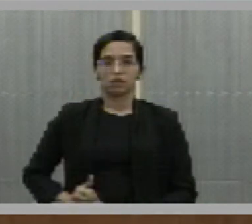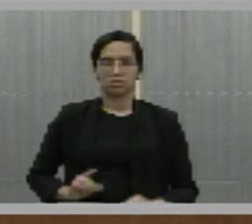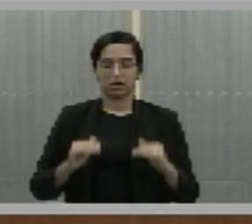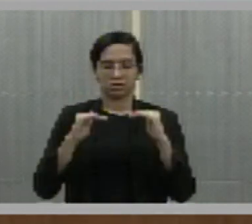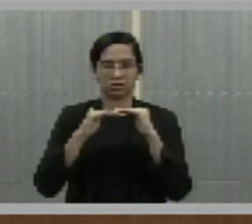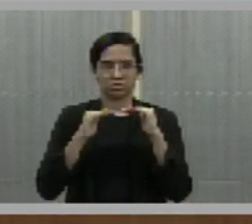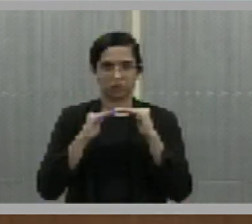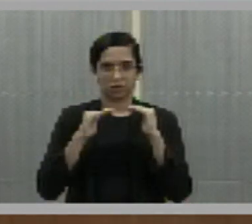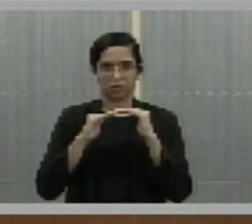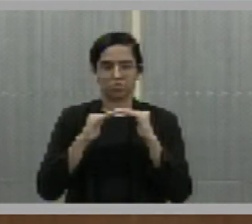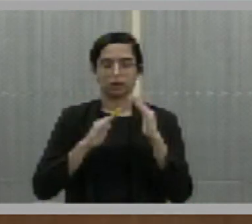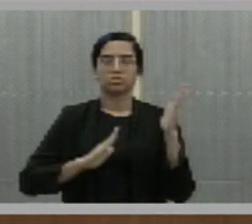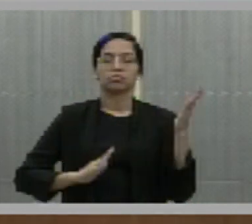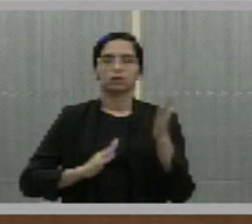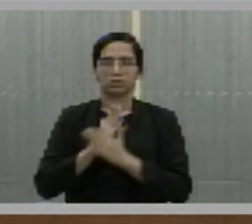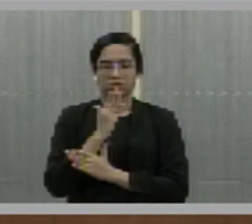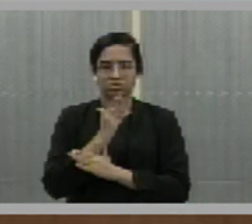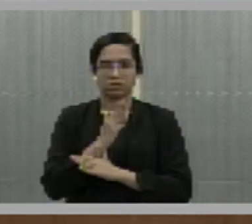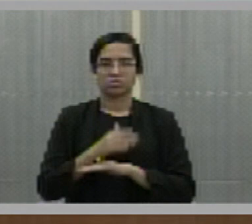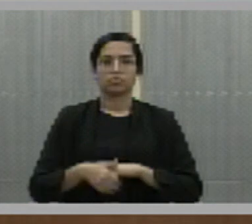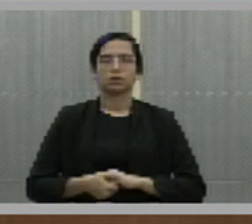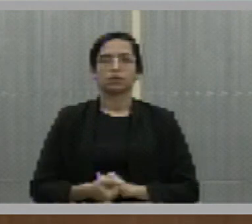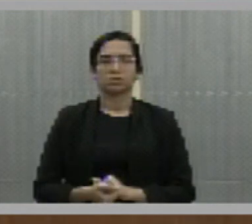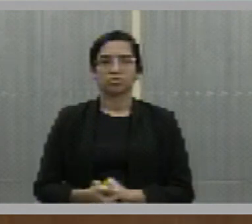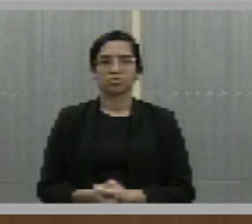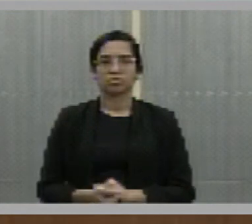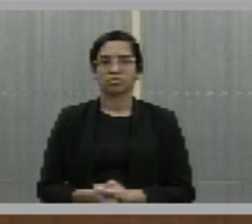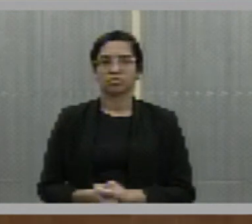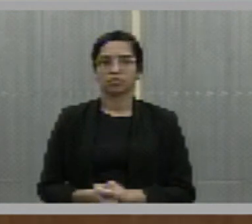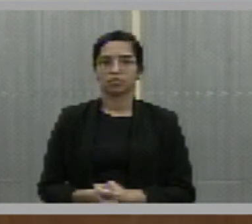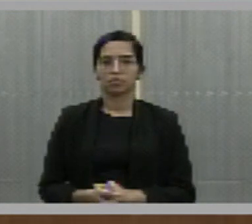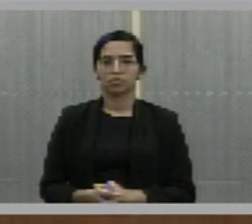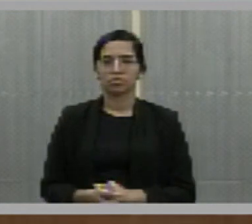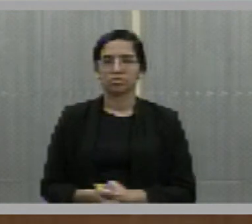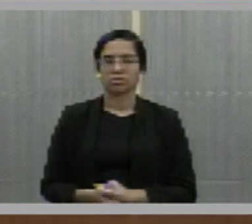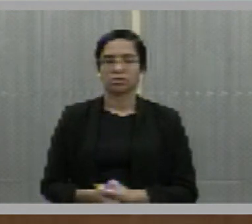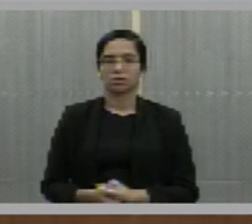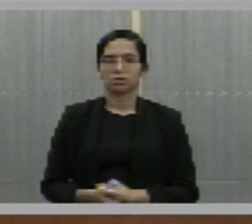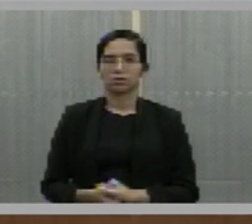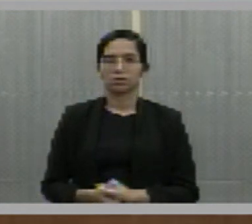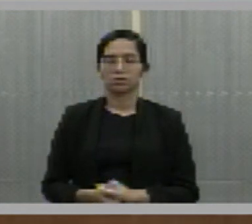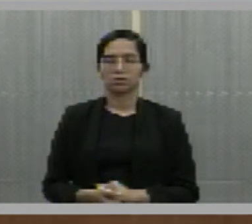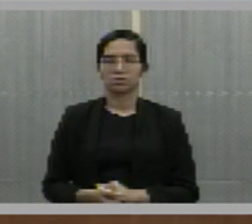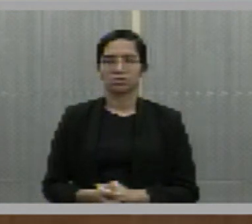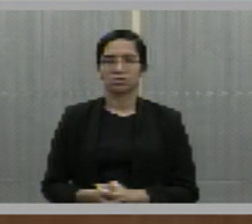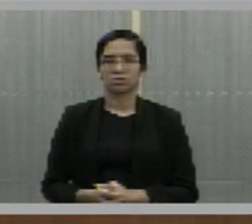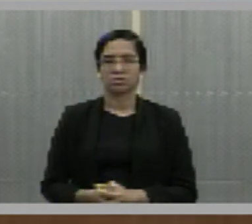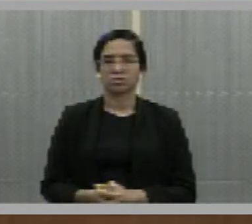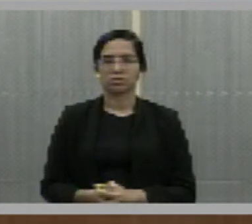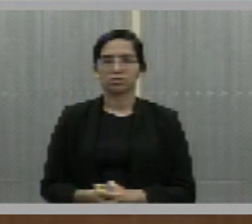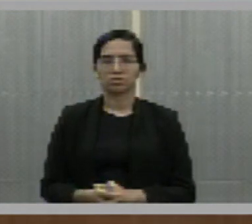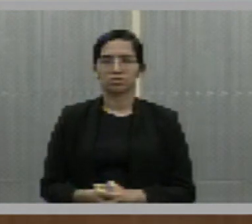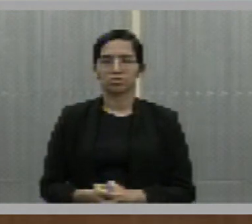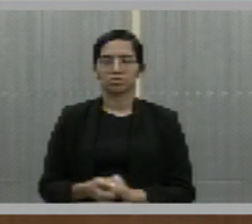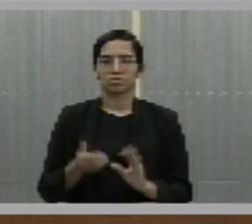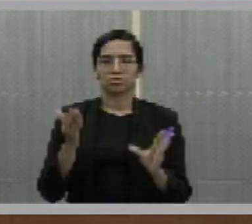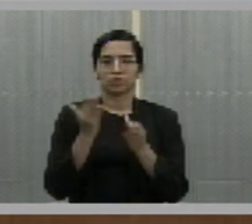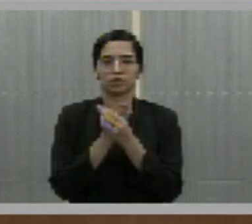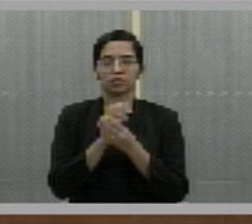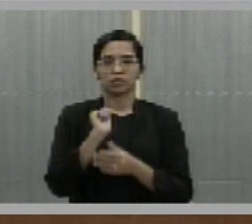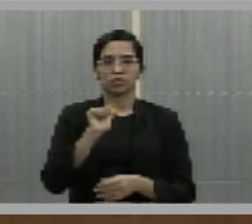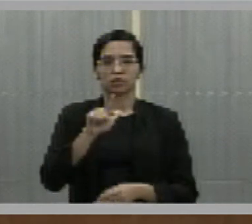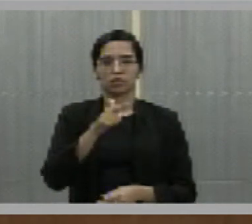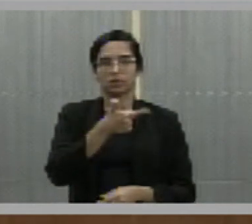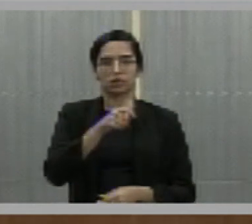Em votação. Deputadas e deputados que aprovam, permaneçam como estão. Aprovado. Processo AL